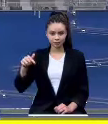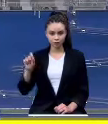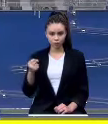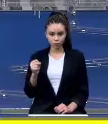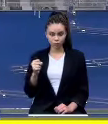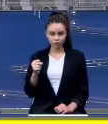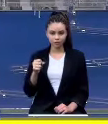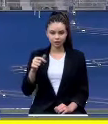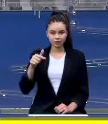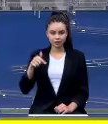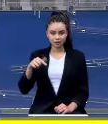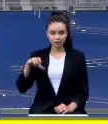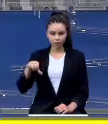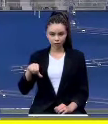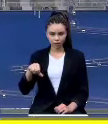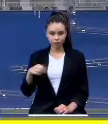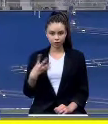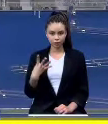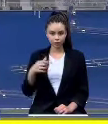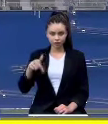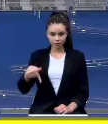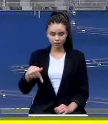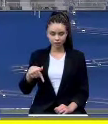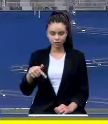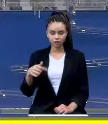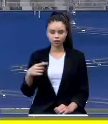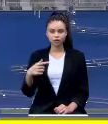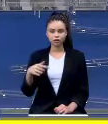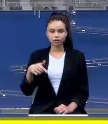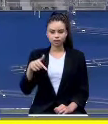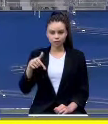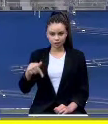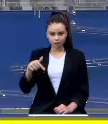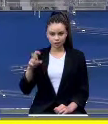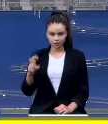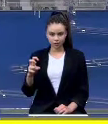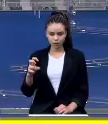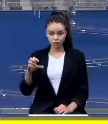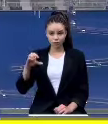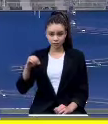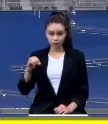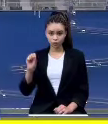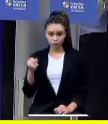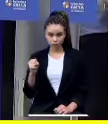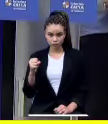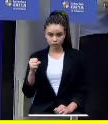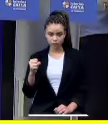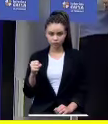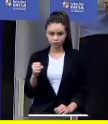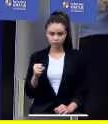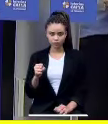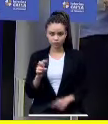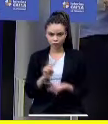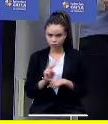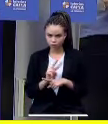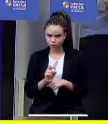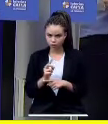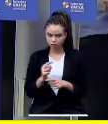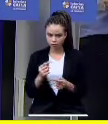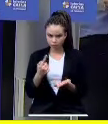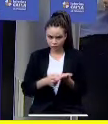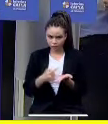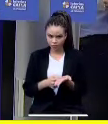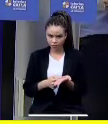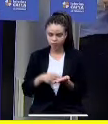78, 79, 47, 75 e 08. Auditoras, confirmam?